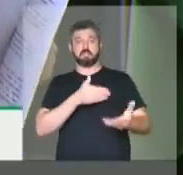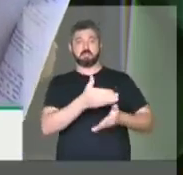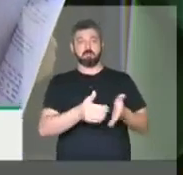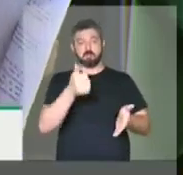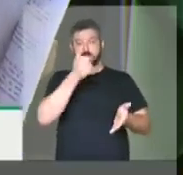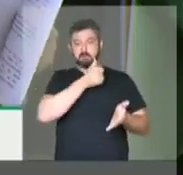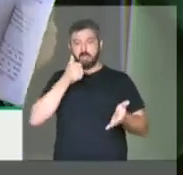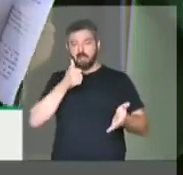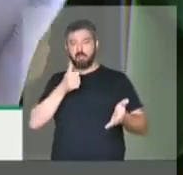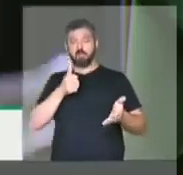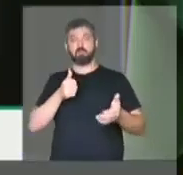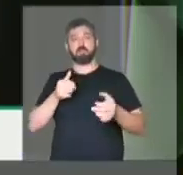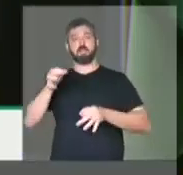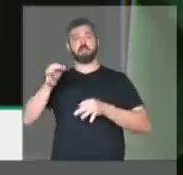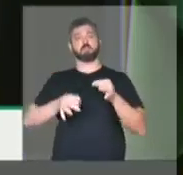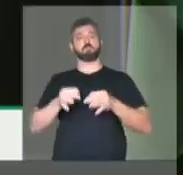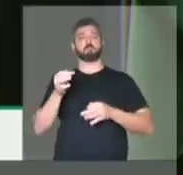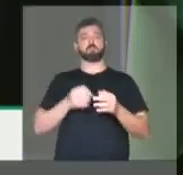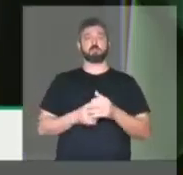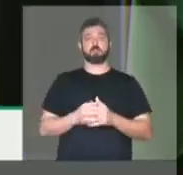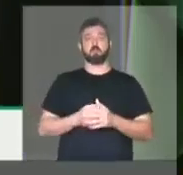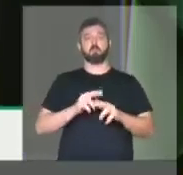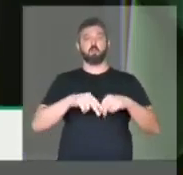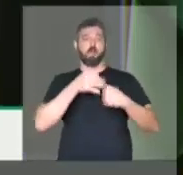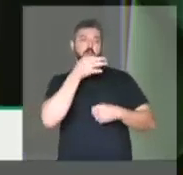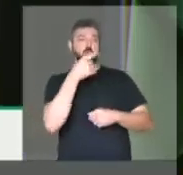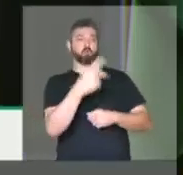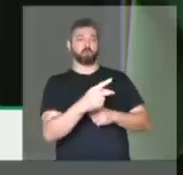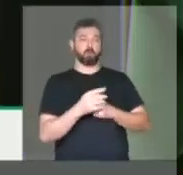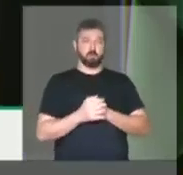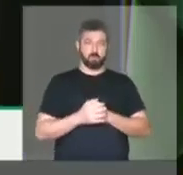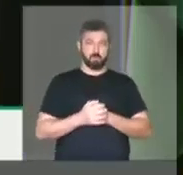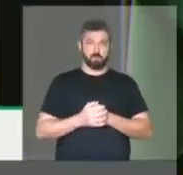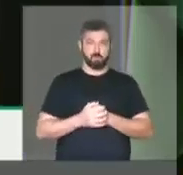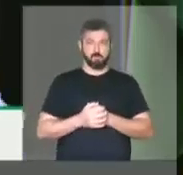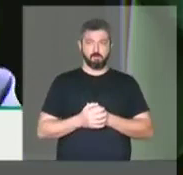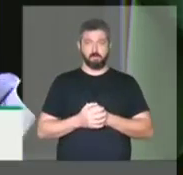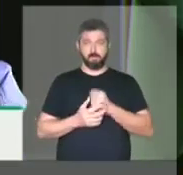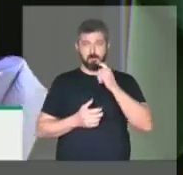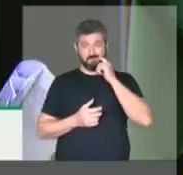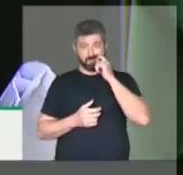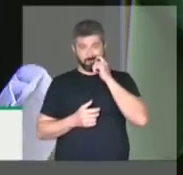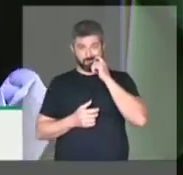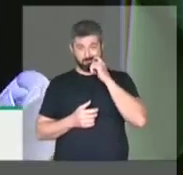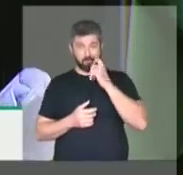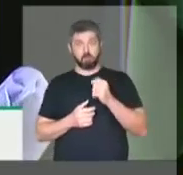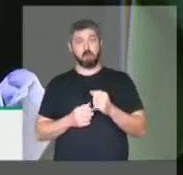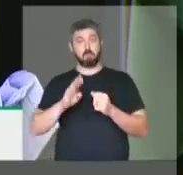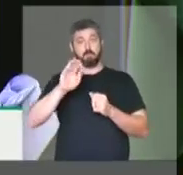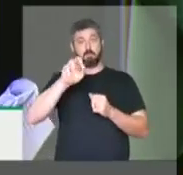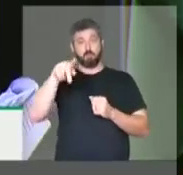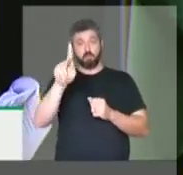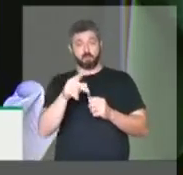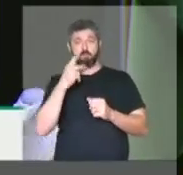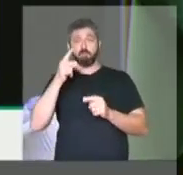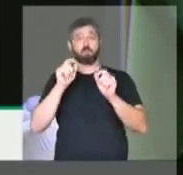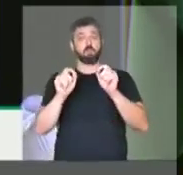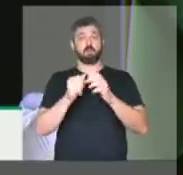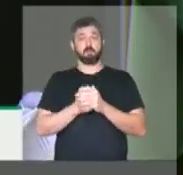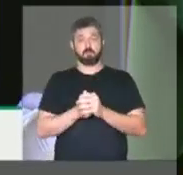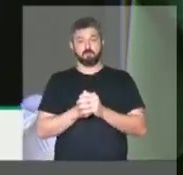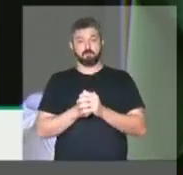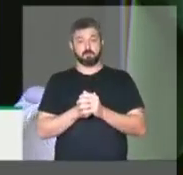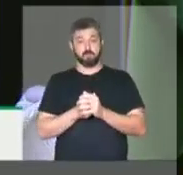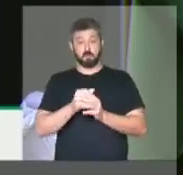se sacrificar este julgamento pela opinião de vocês. E conclui Edmund Burke,